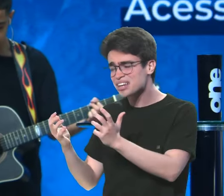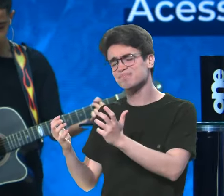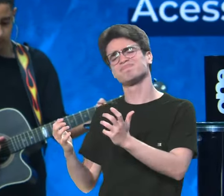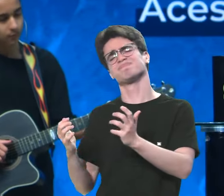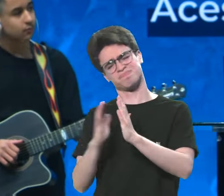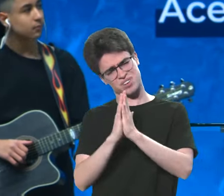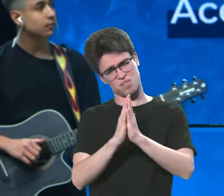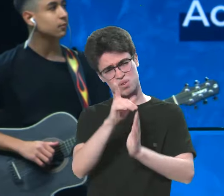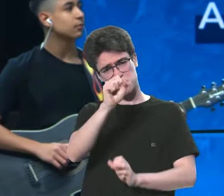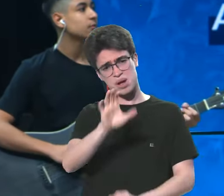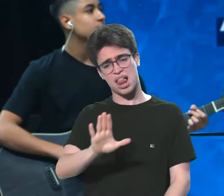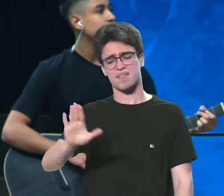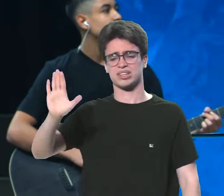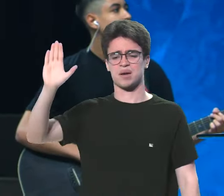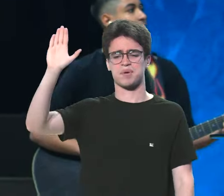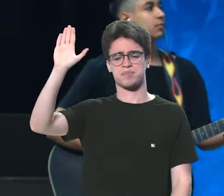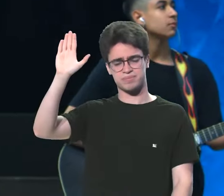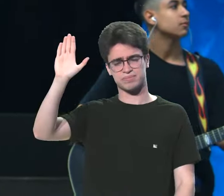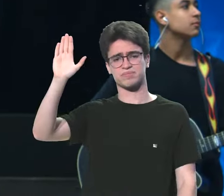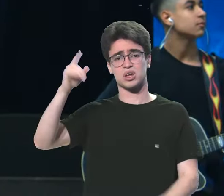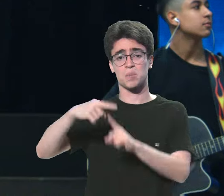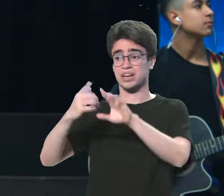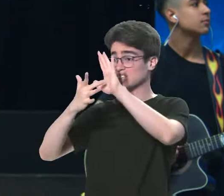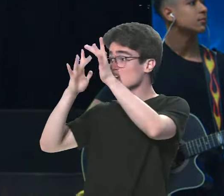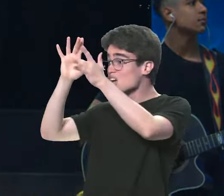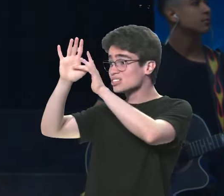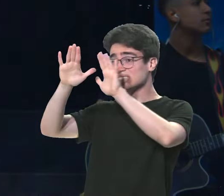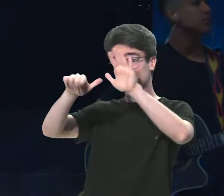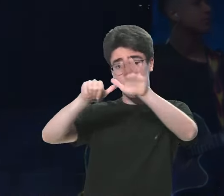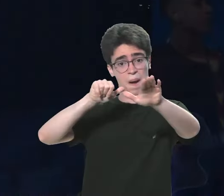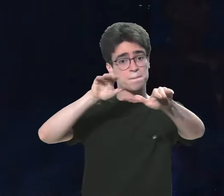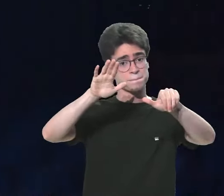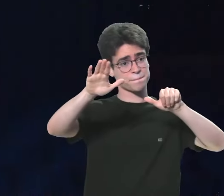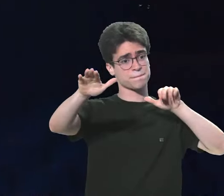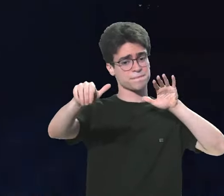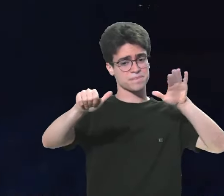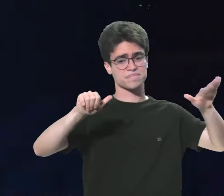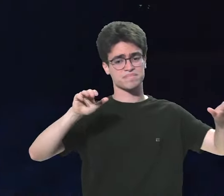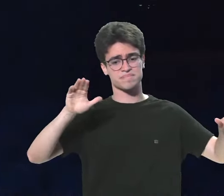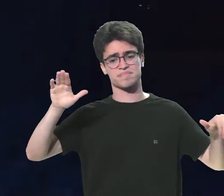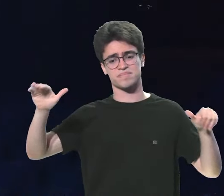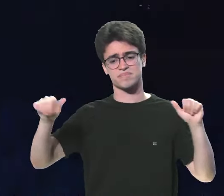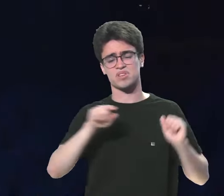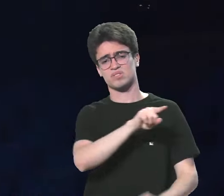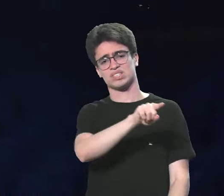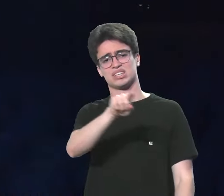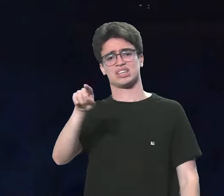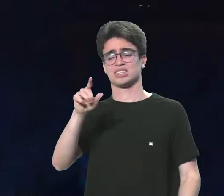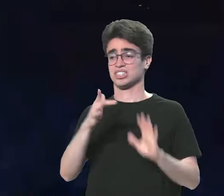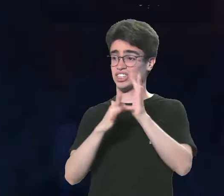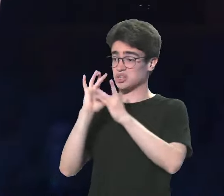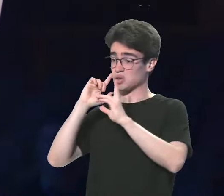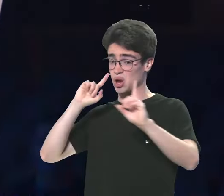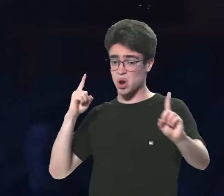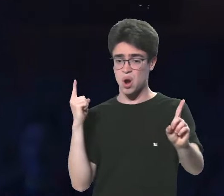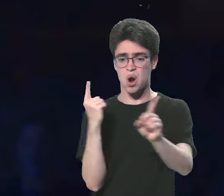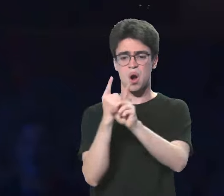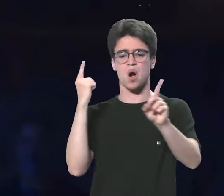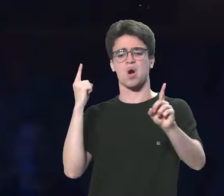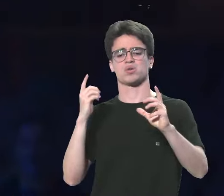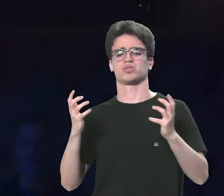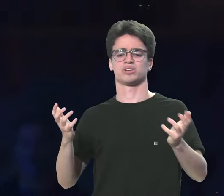levantar a mão Jesus está te chamando pelo nome aqui hoje ele quer ter um verdadeiro encontro